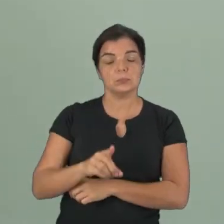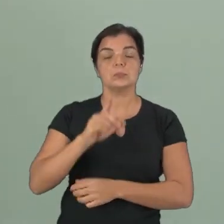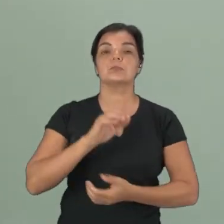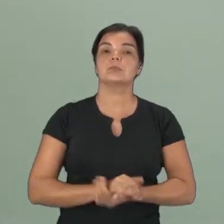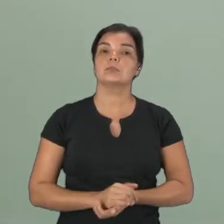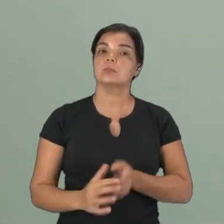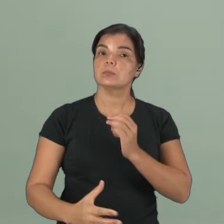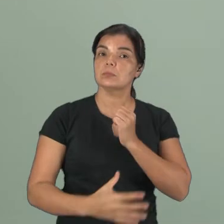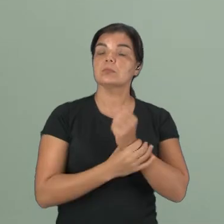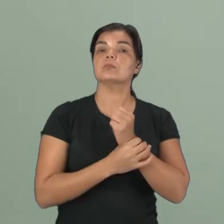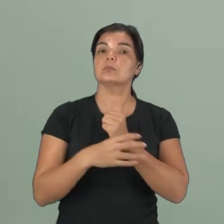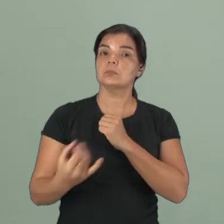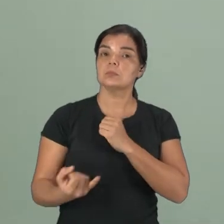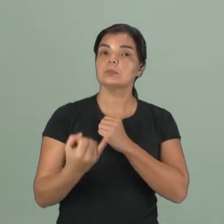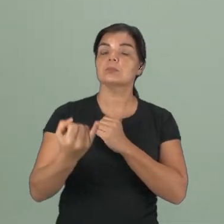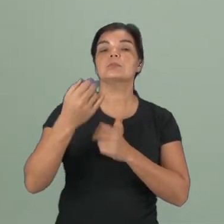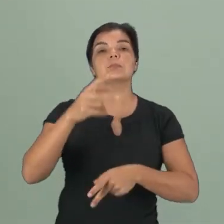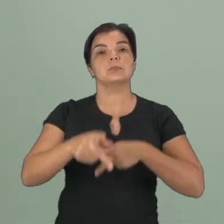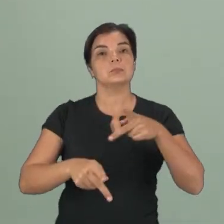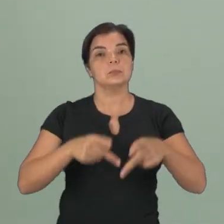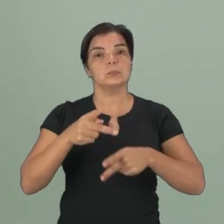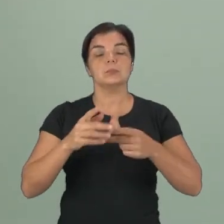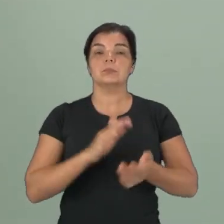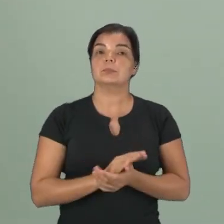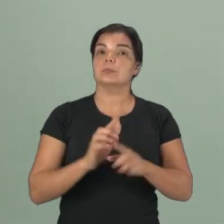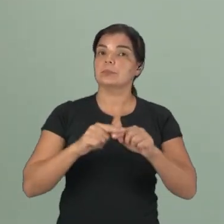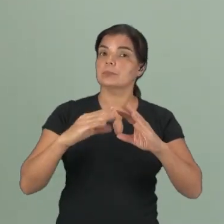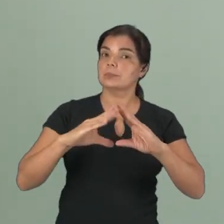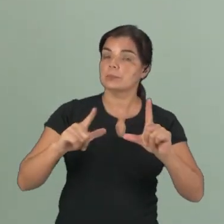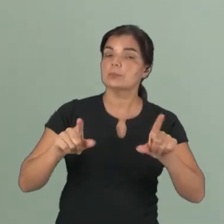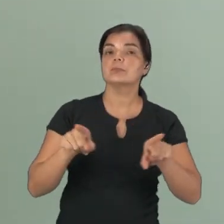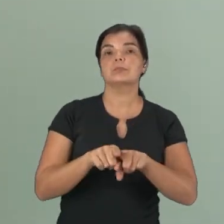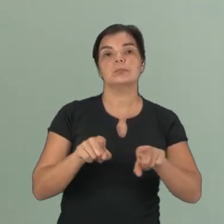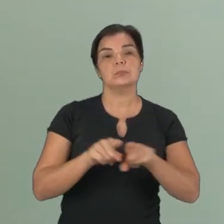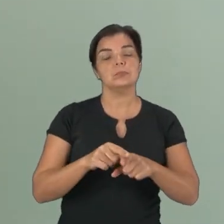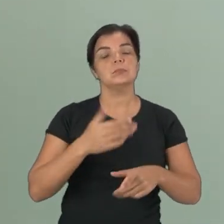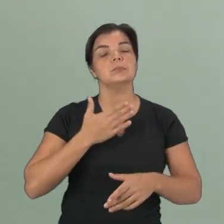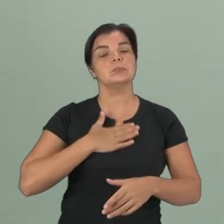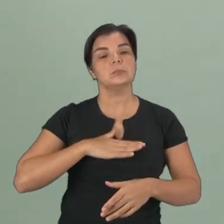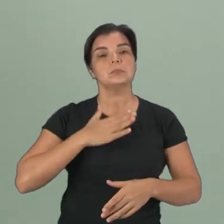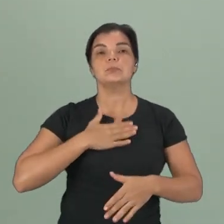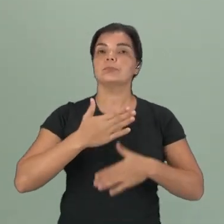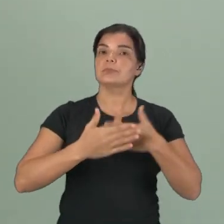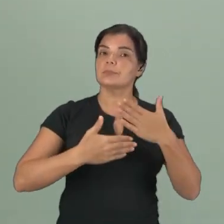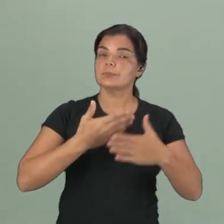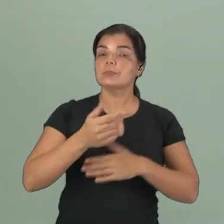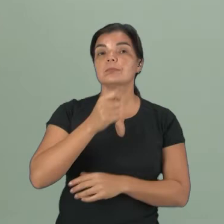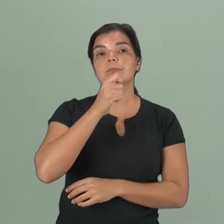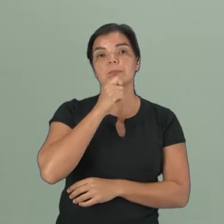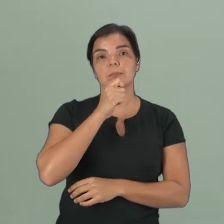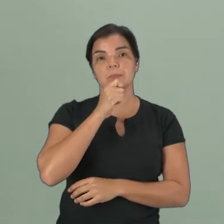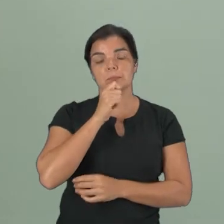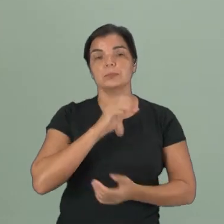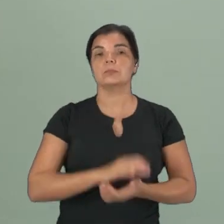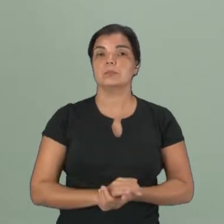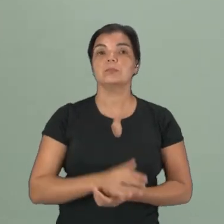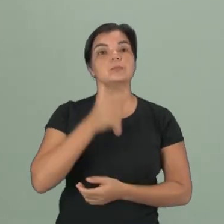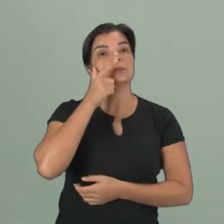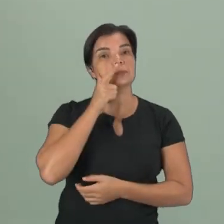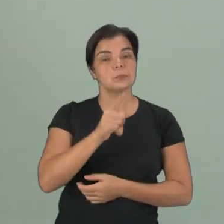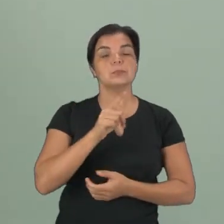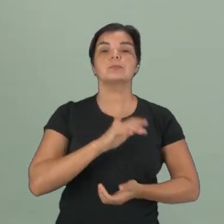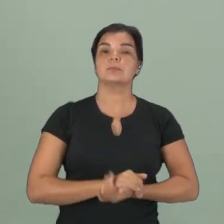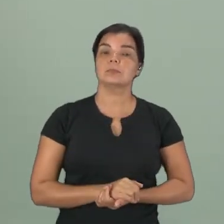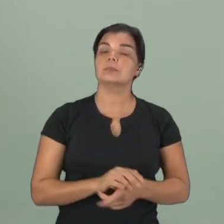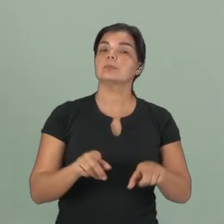de garantias fundamentais a essa população. Mas é claro que ainda de forma muito lenta e ainda há muito a se conquistar